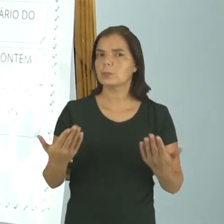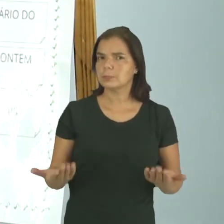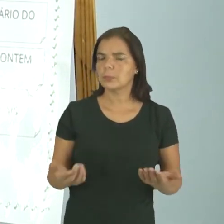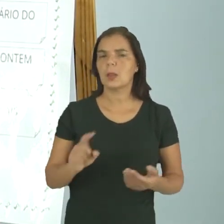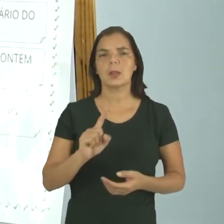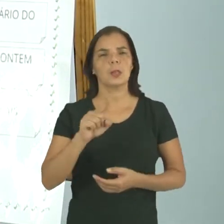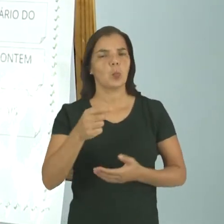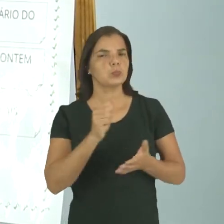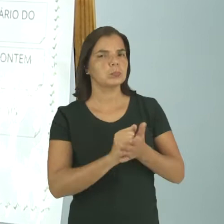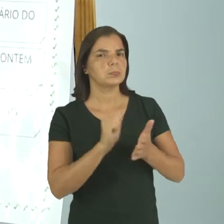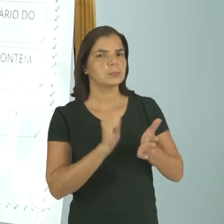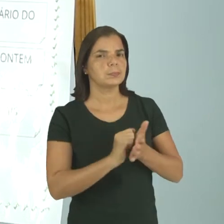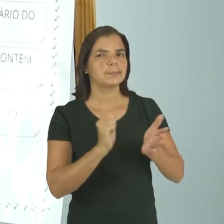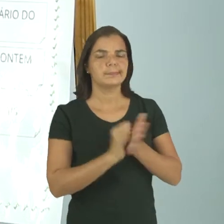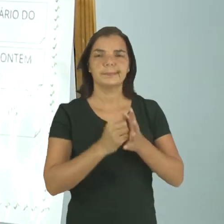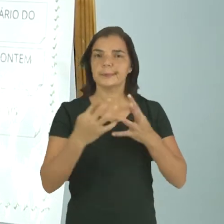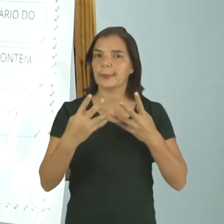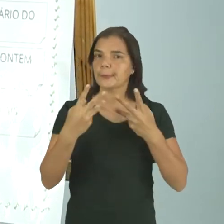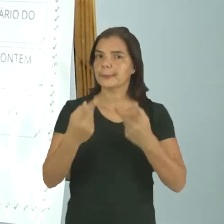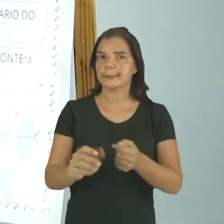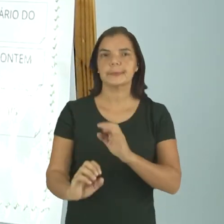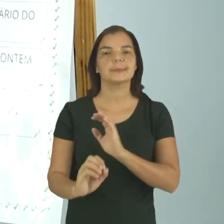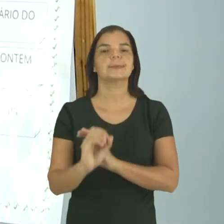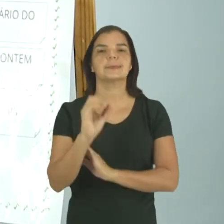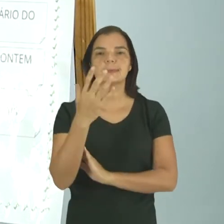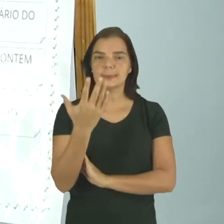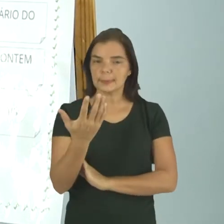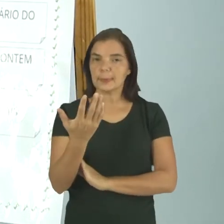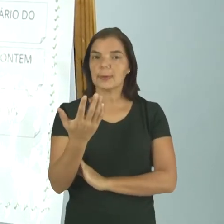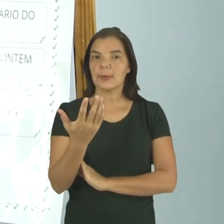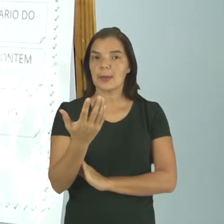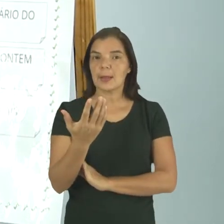Porém, depois de anotar todos esses acontecimentos,